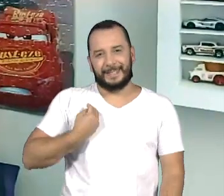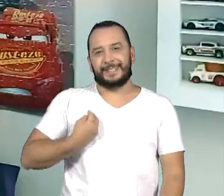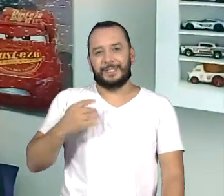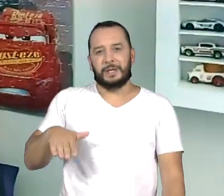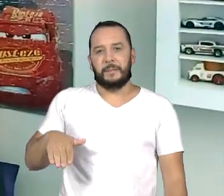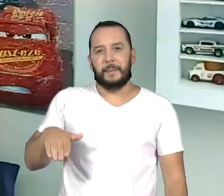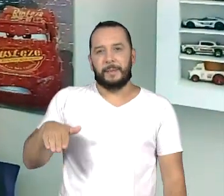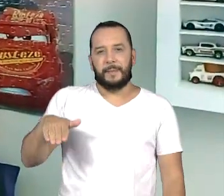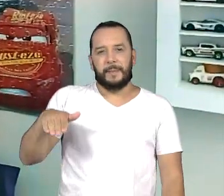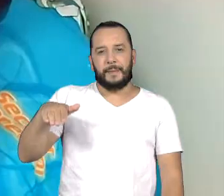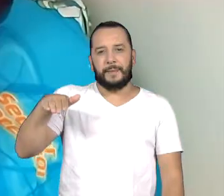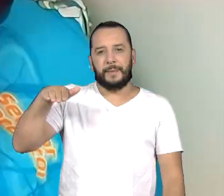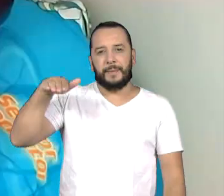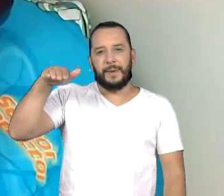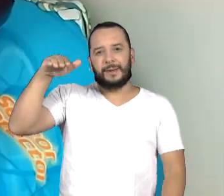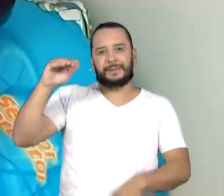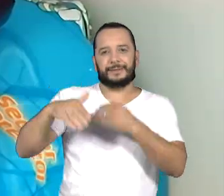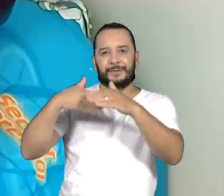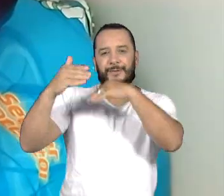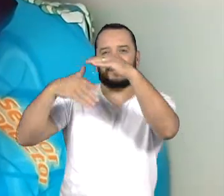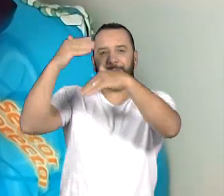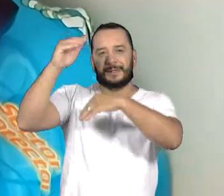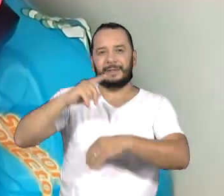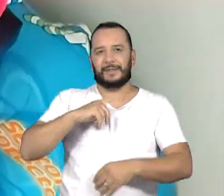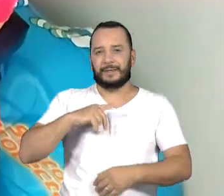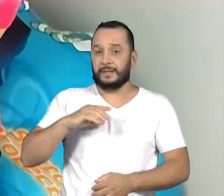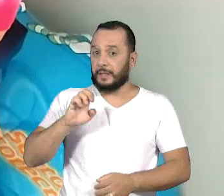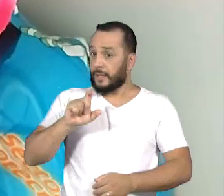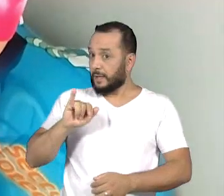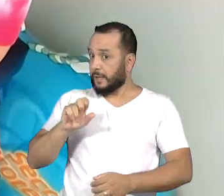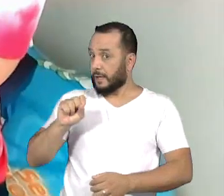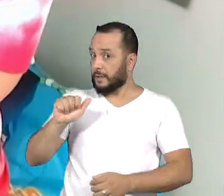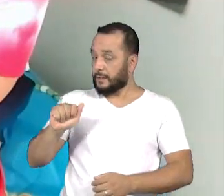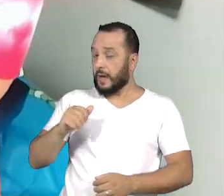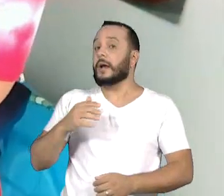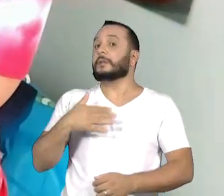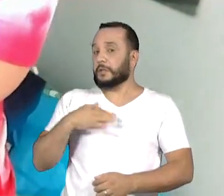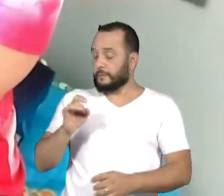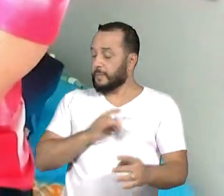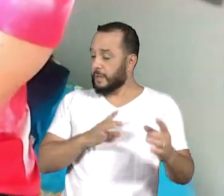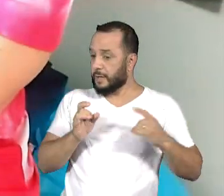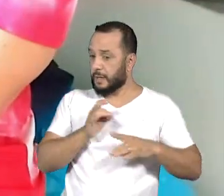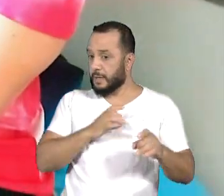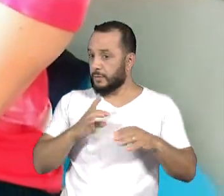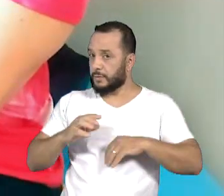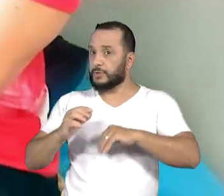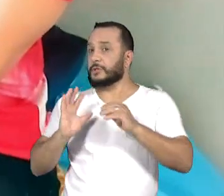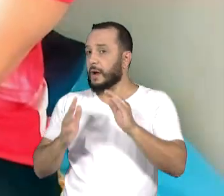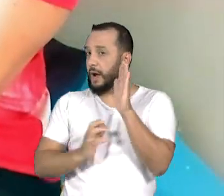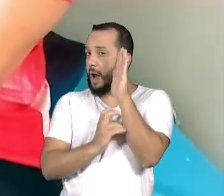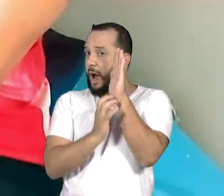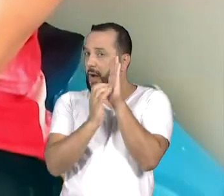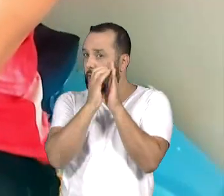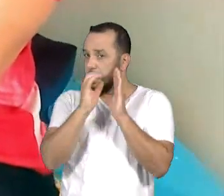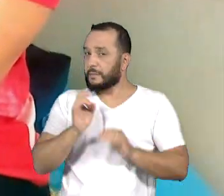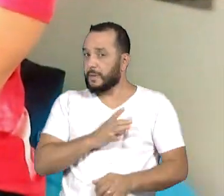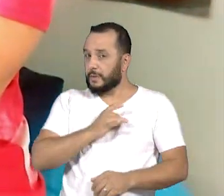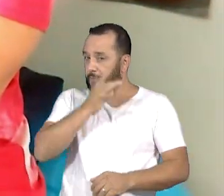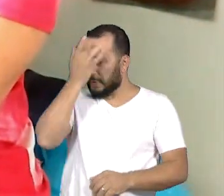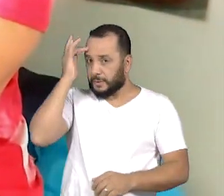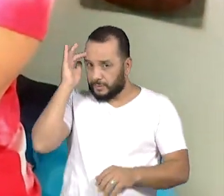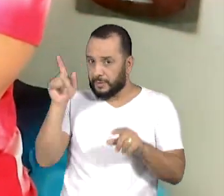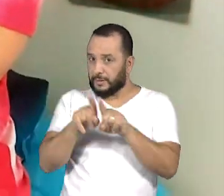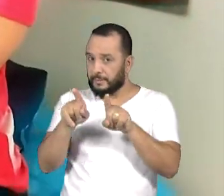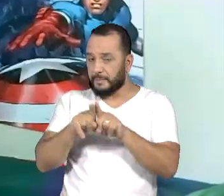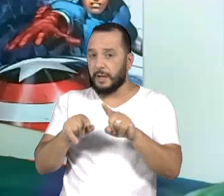o desenvolvimento das crianças eles era muito medrosa ela tinha medo de aranha medo de gente até